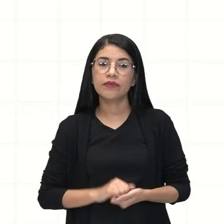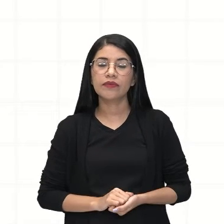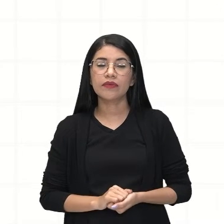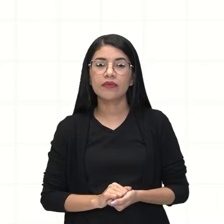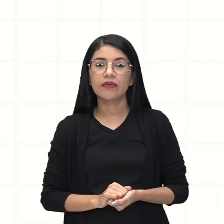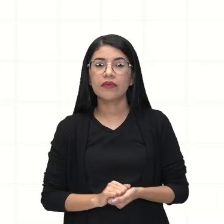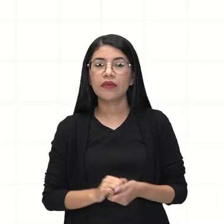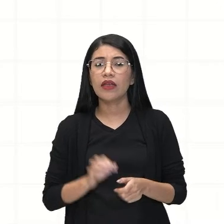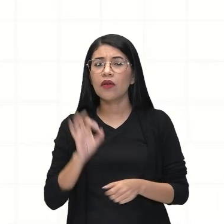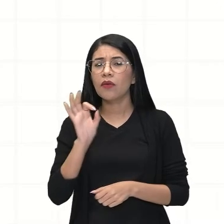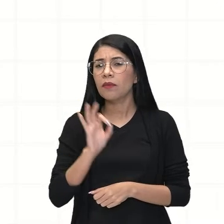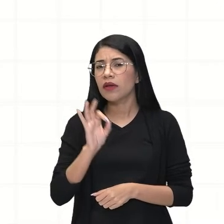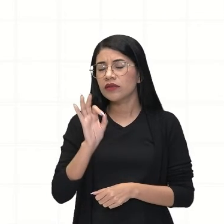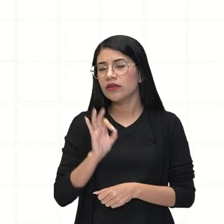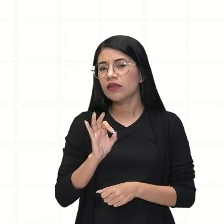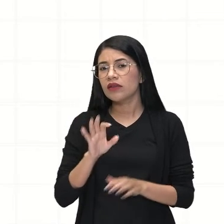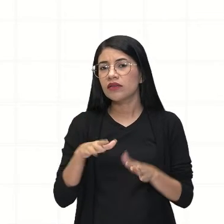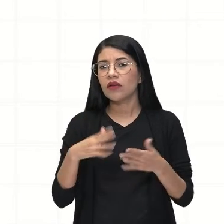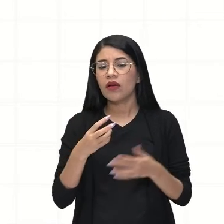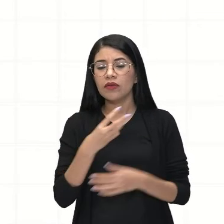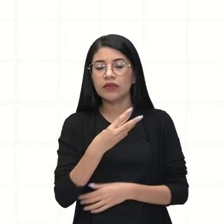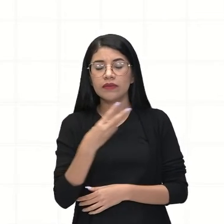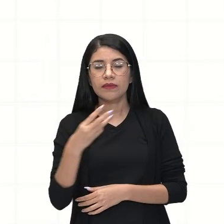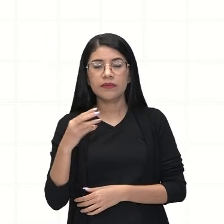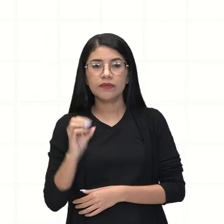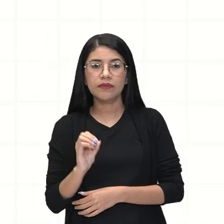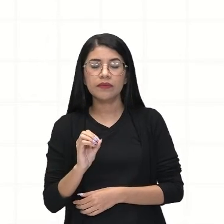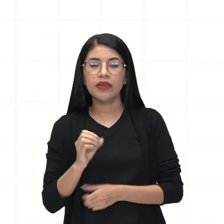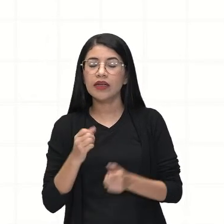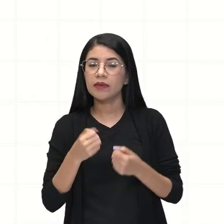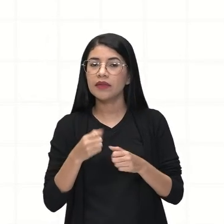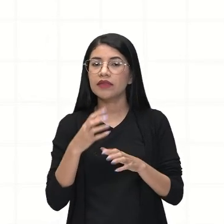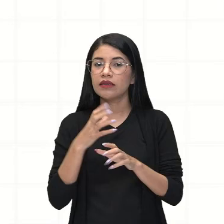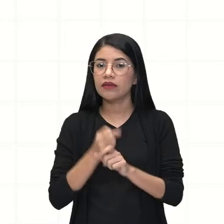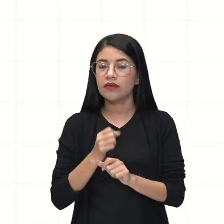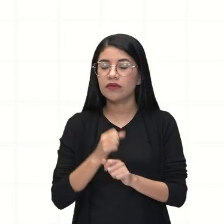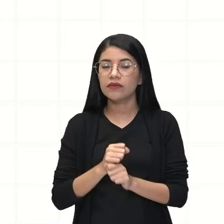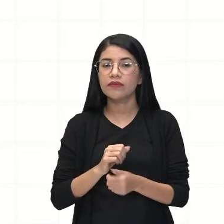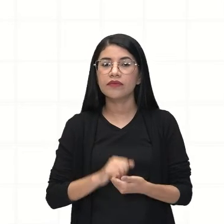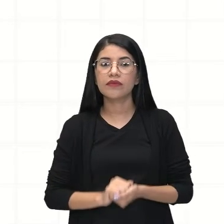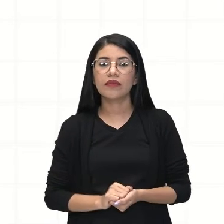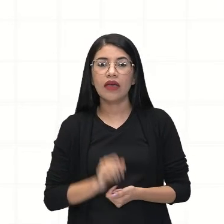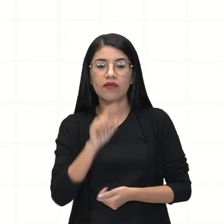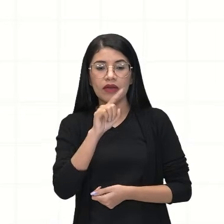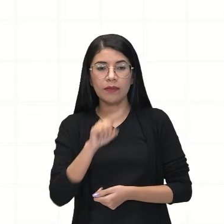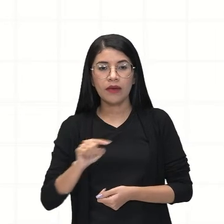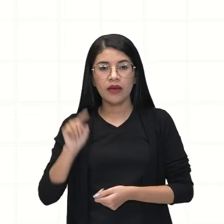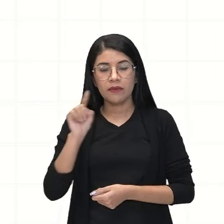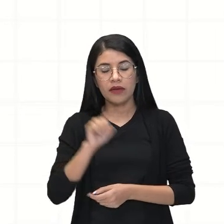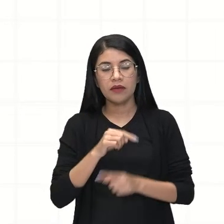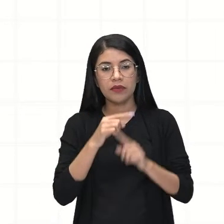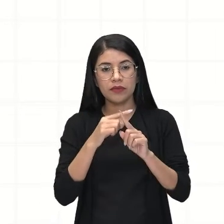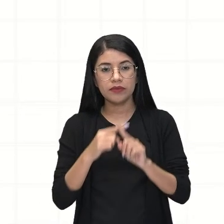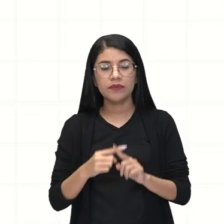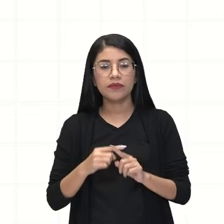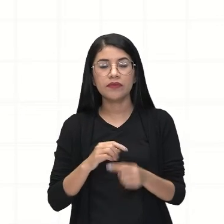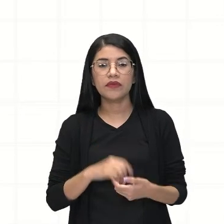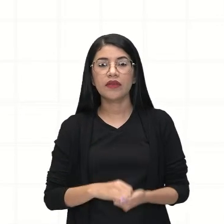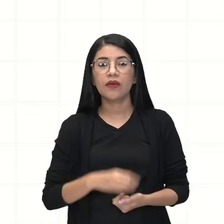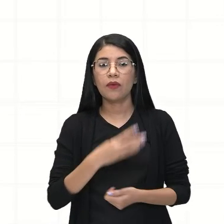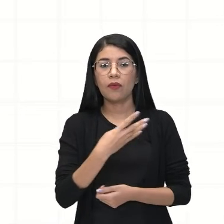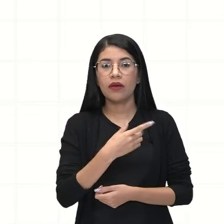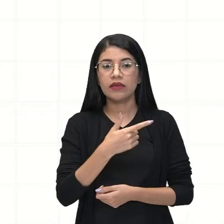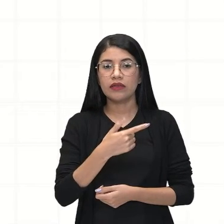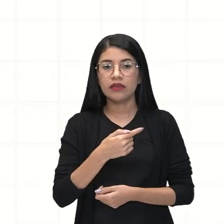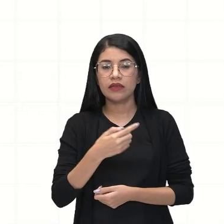esse percentual de 330, né? Então, a gente pode fazer aí essa proporção, né?